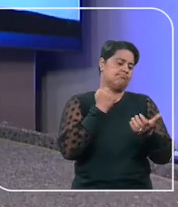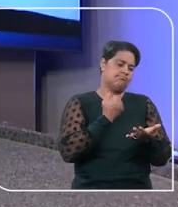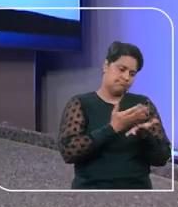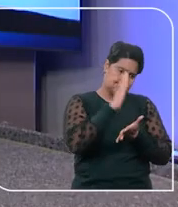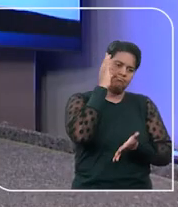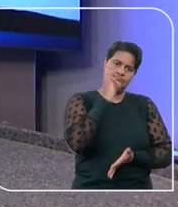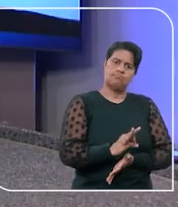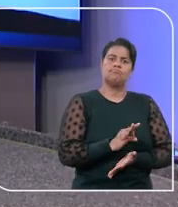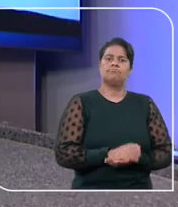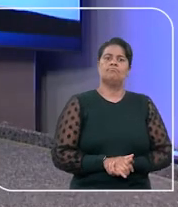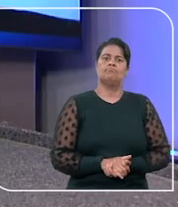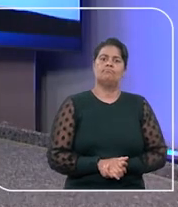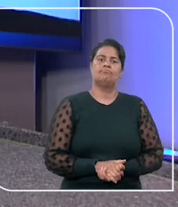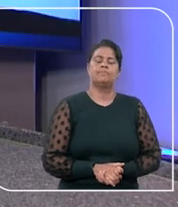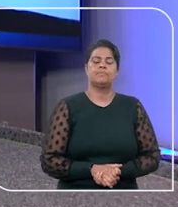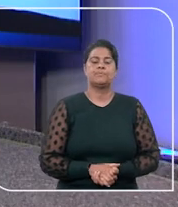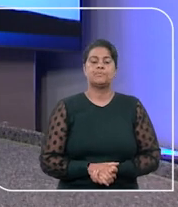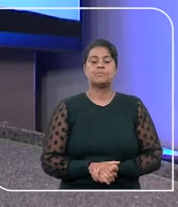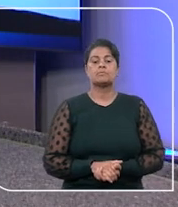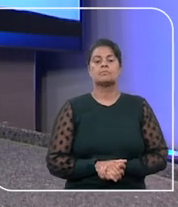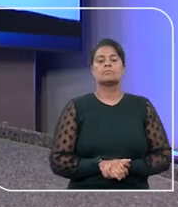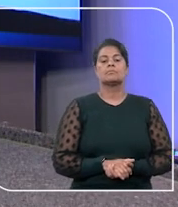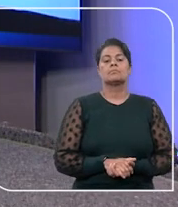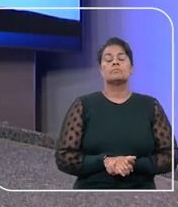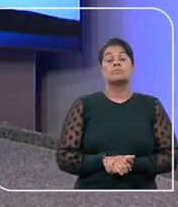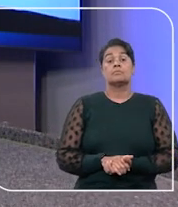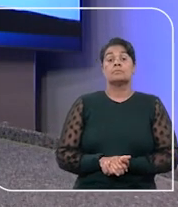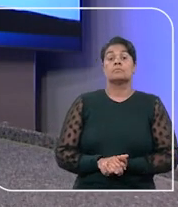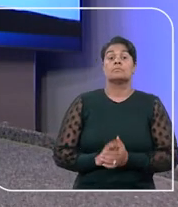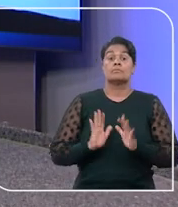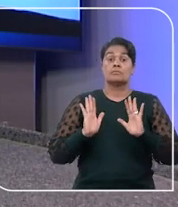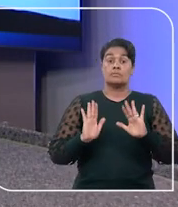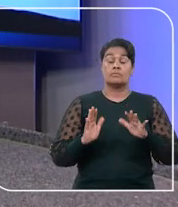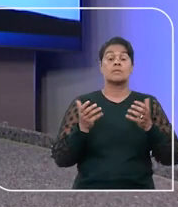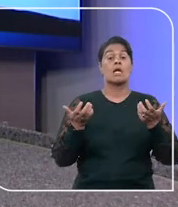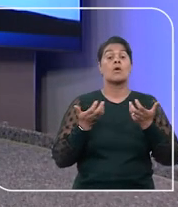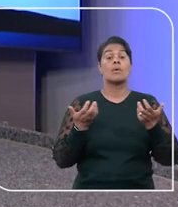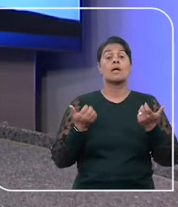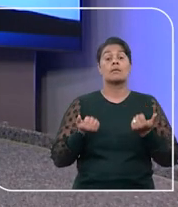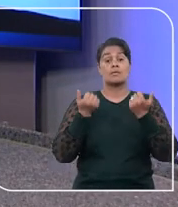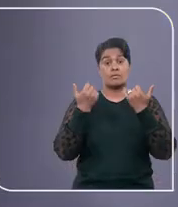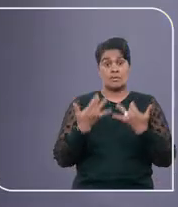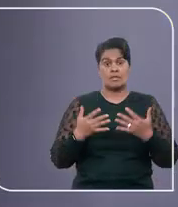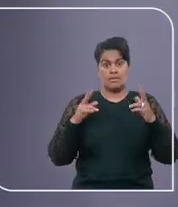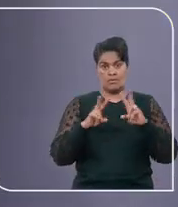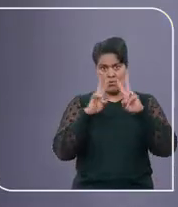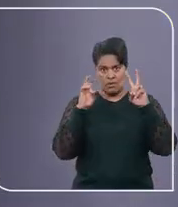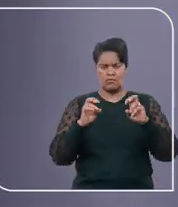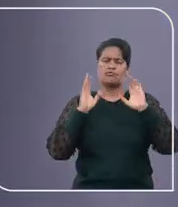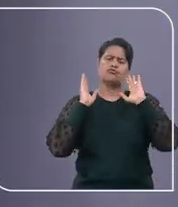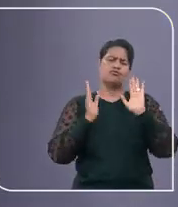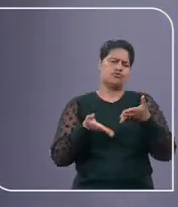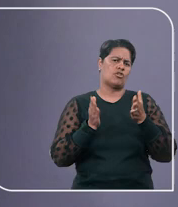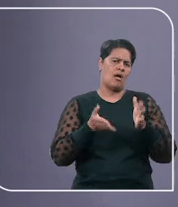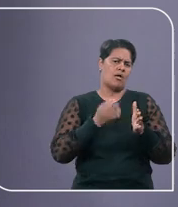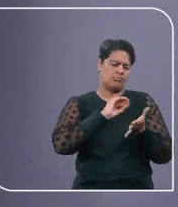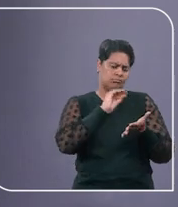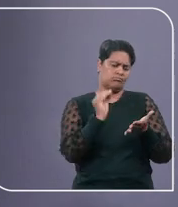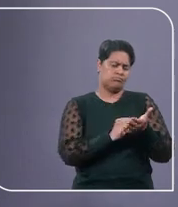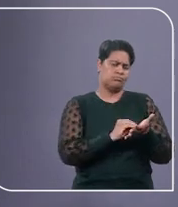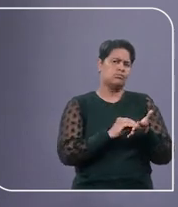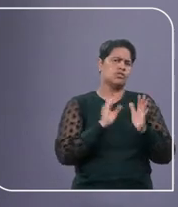Professor Francisco Egito, eu quero tocar num ponto que, na verdade, ele já foi superado juridicamente falando, que